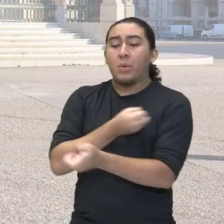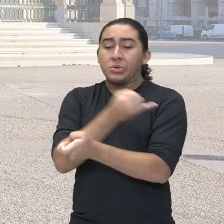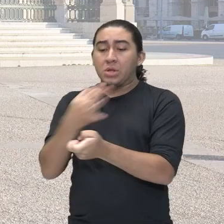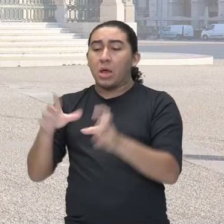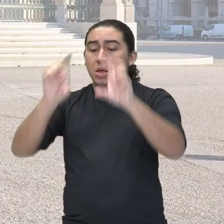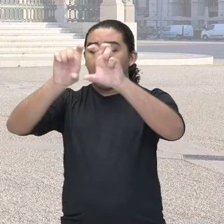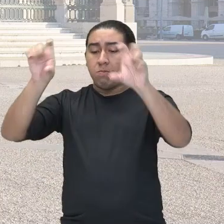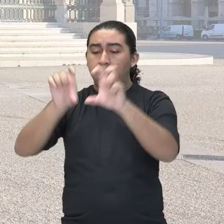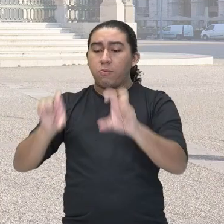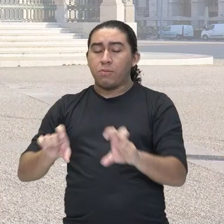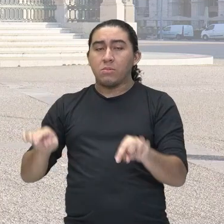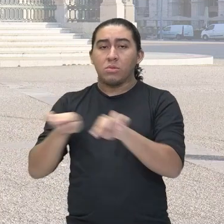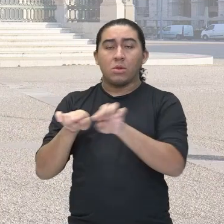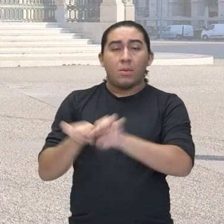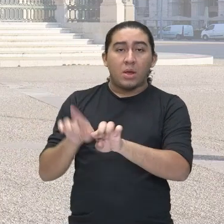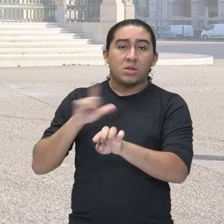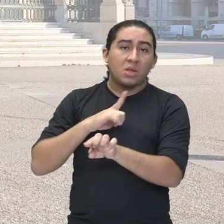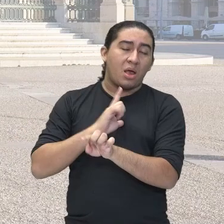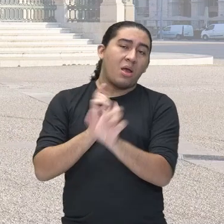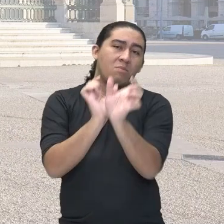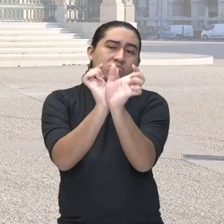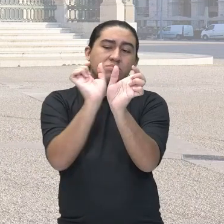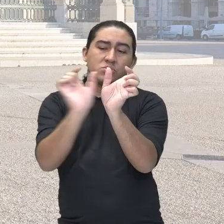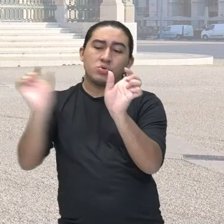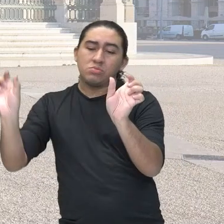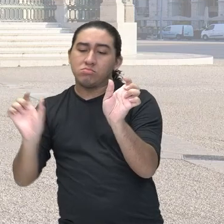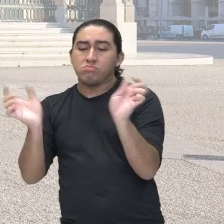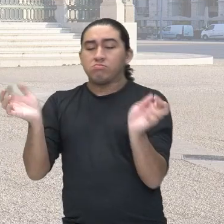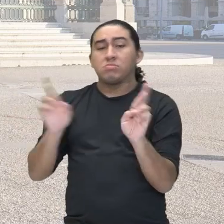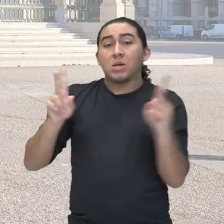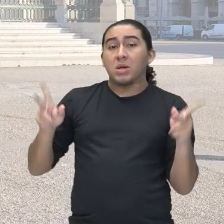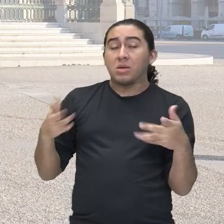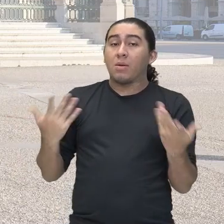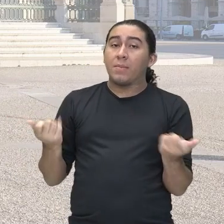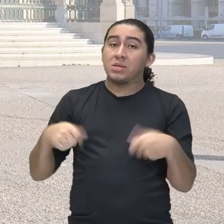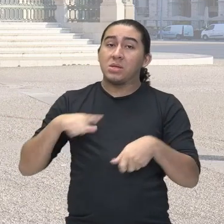estrofes, certo número de sílabas poéticas, então exige aquela